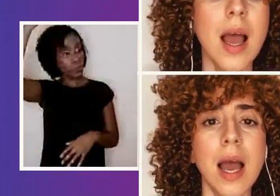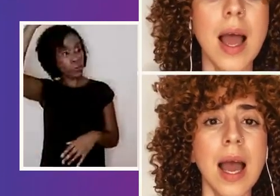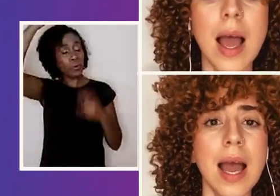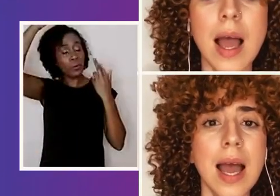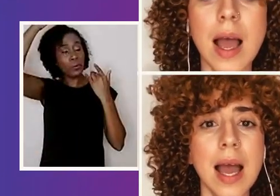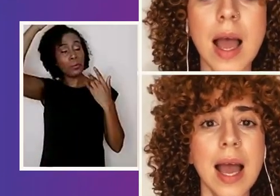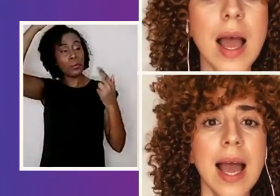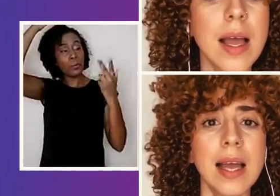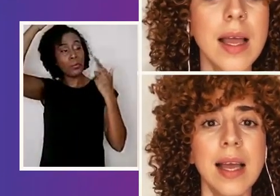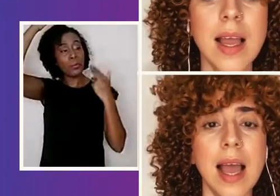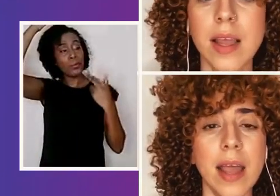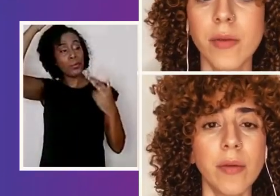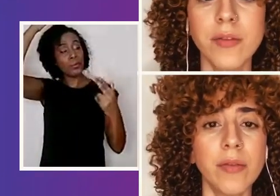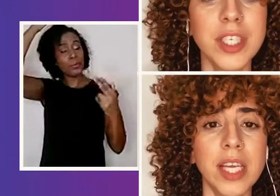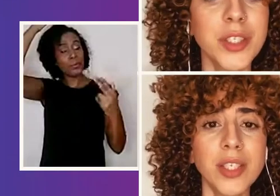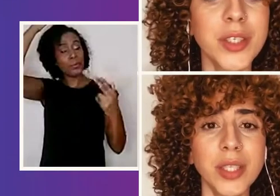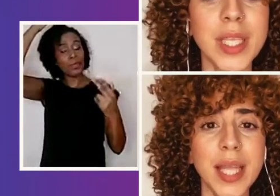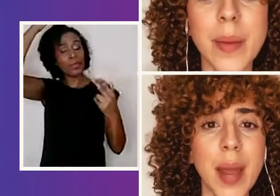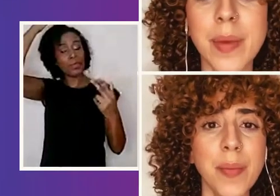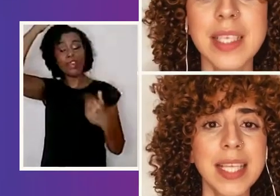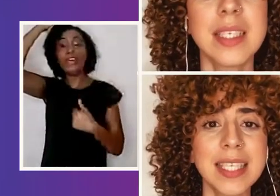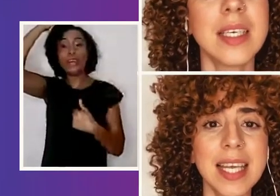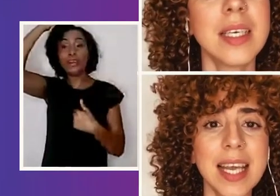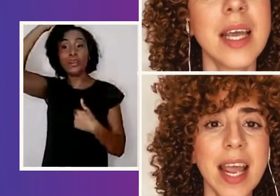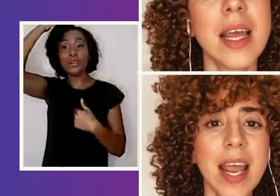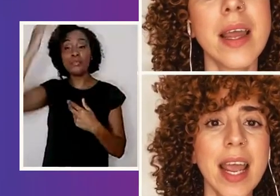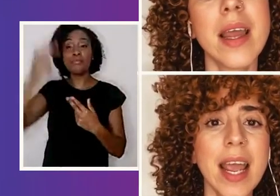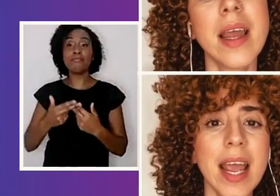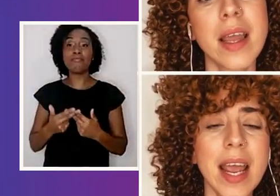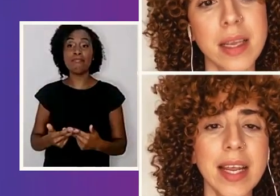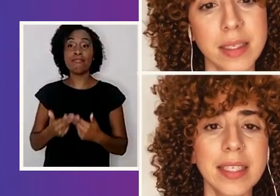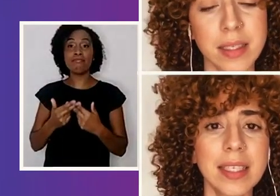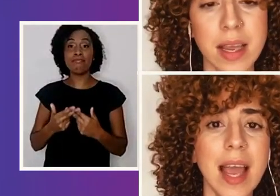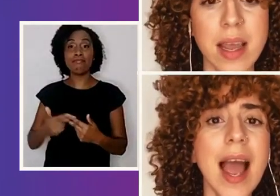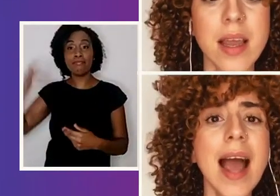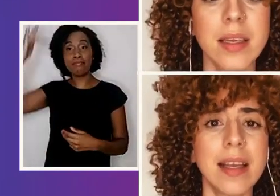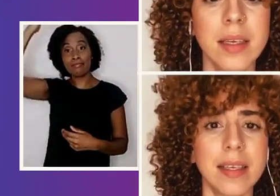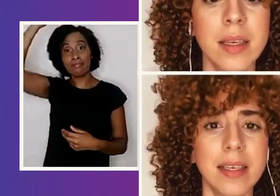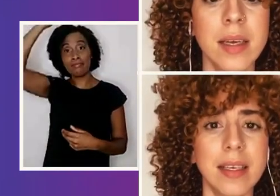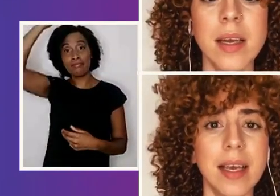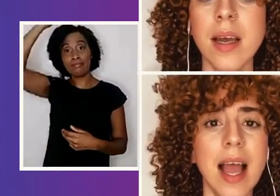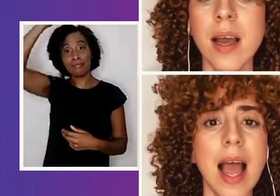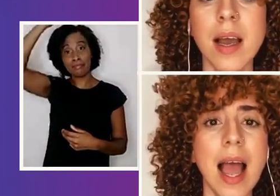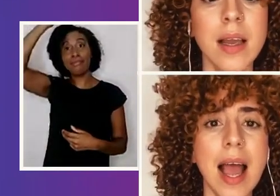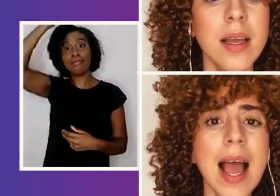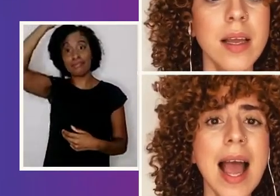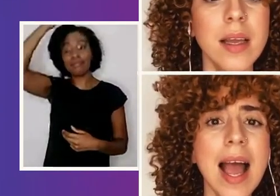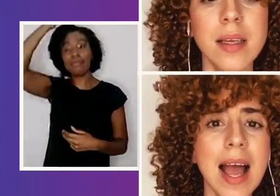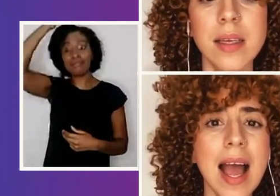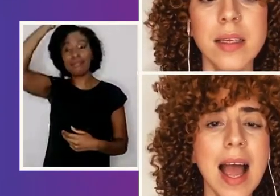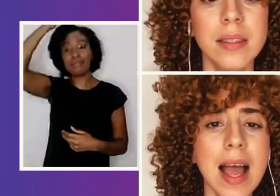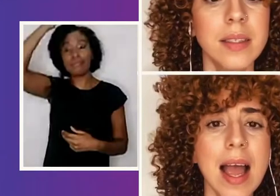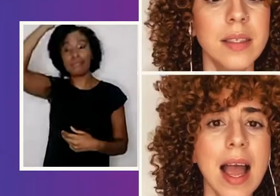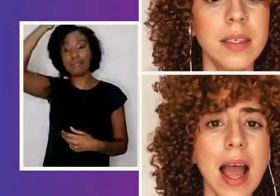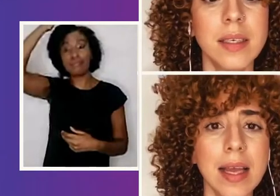normal, eu finjo ter paciência.